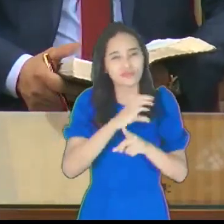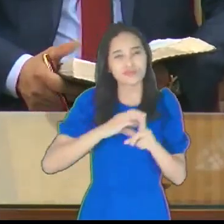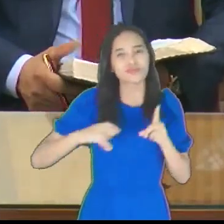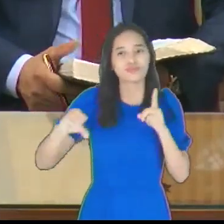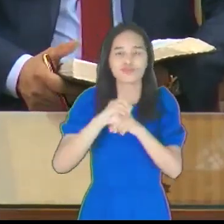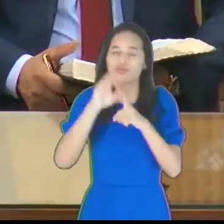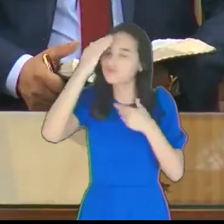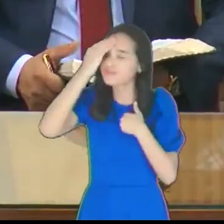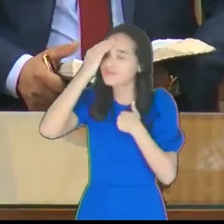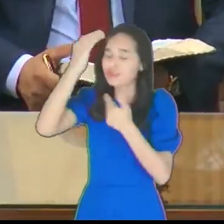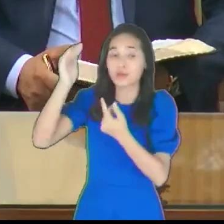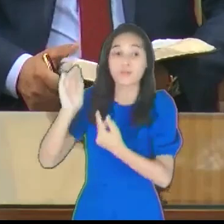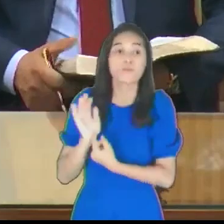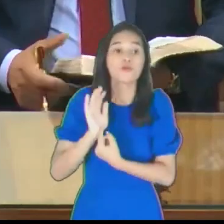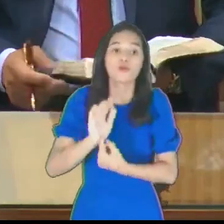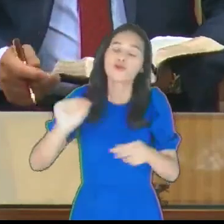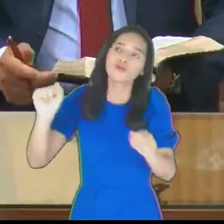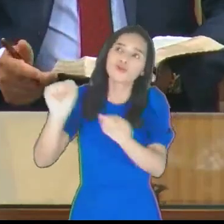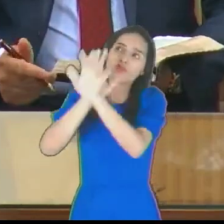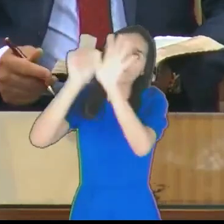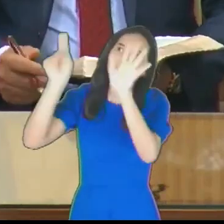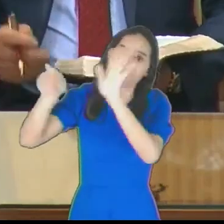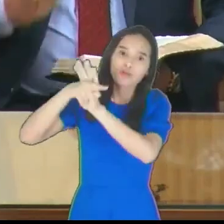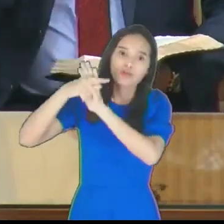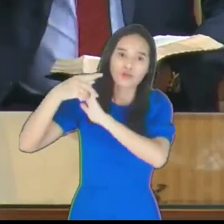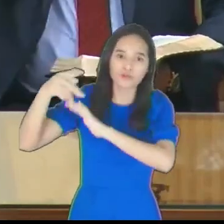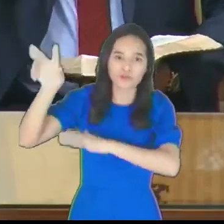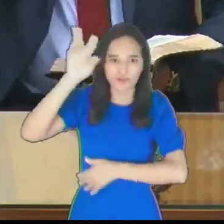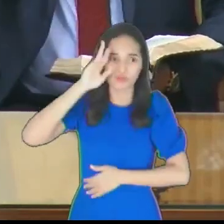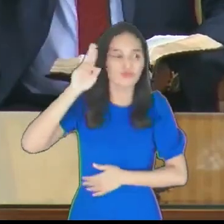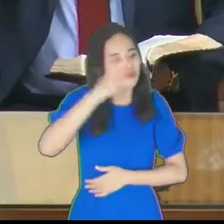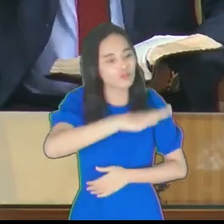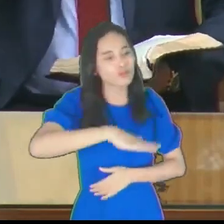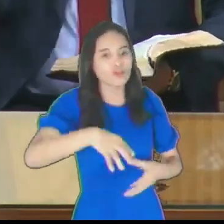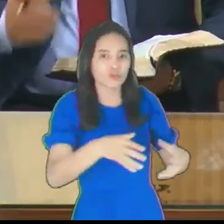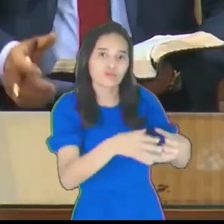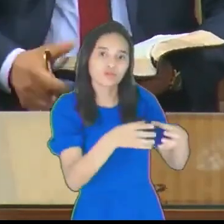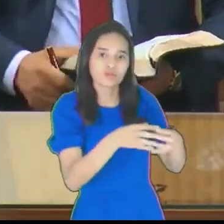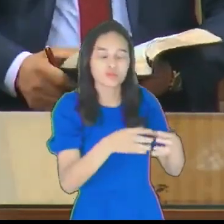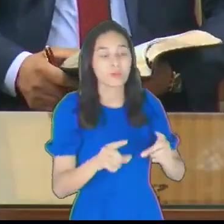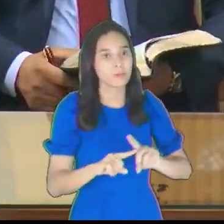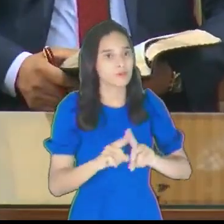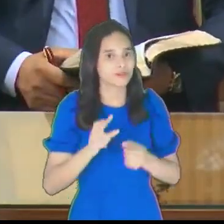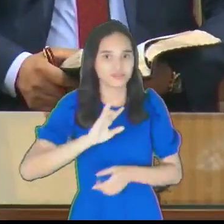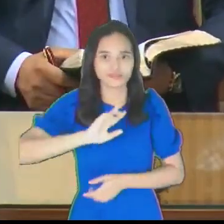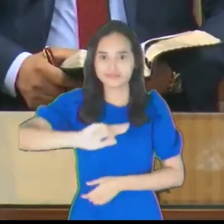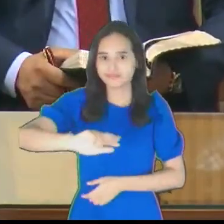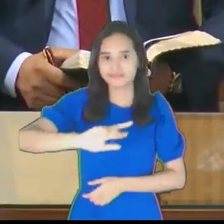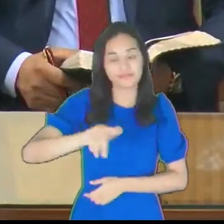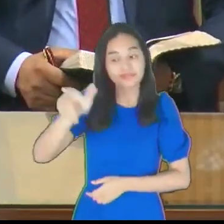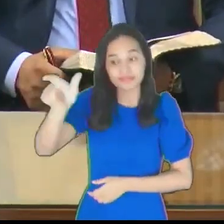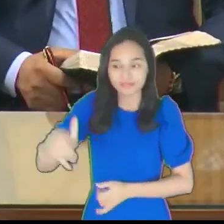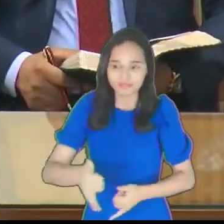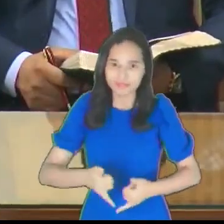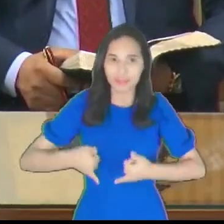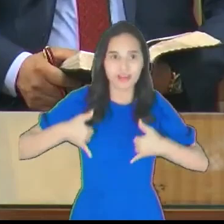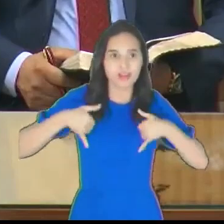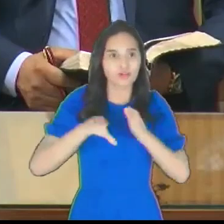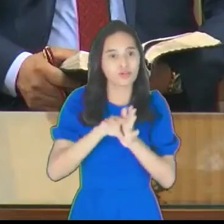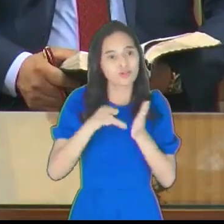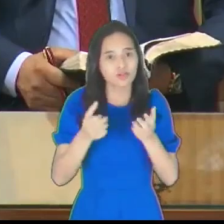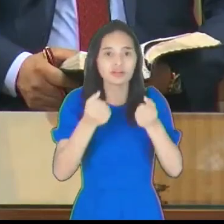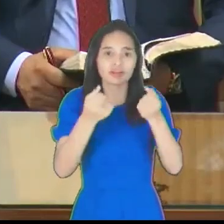e mostrado a glória do Senhor para aquela gente. Mas não, irmão, se exaltou, como diz Crônicas,